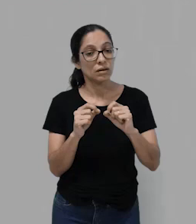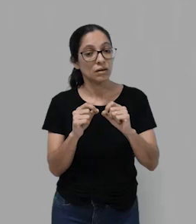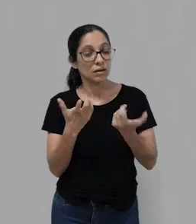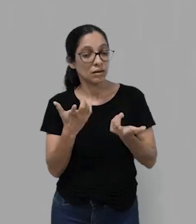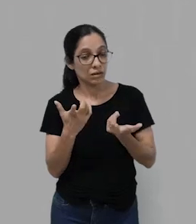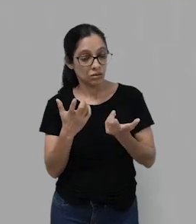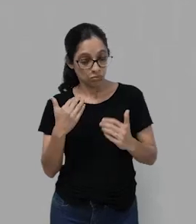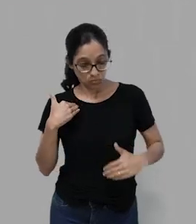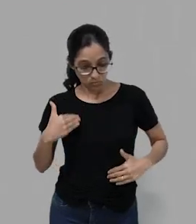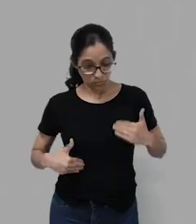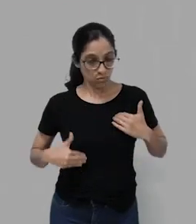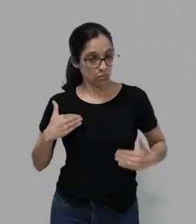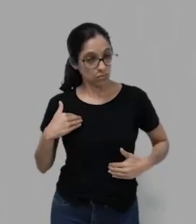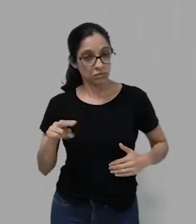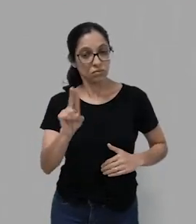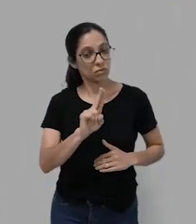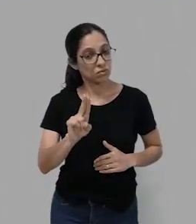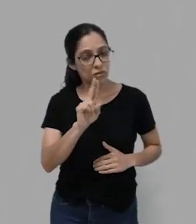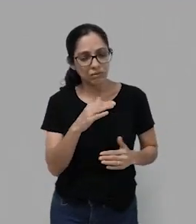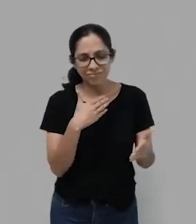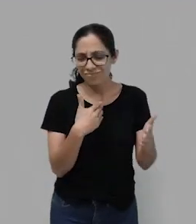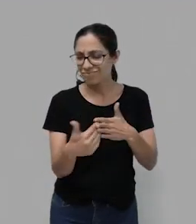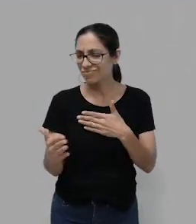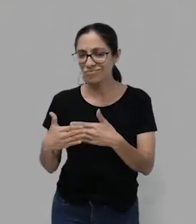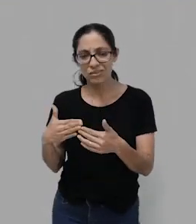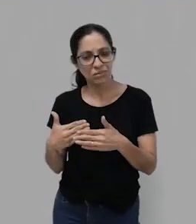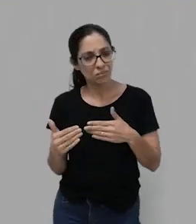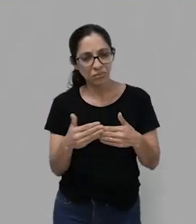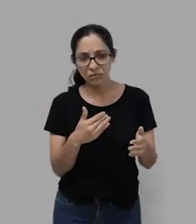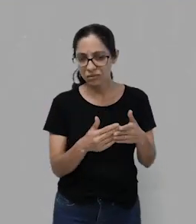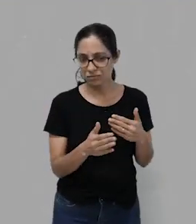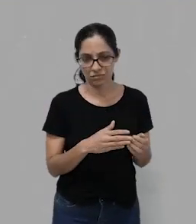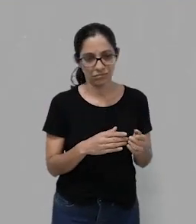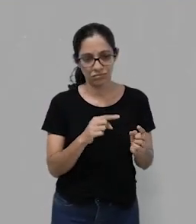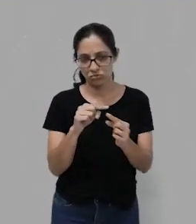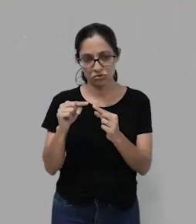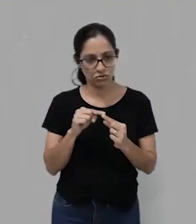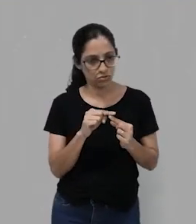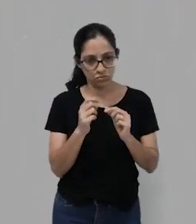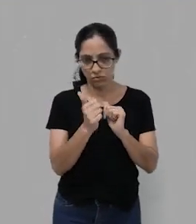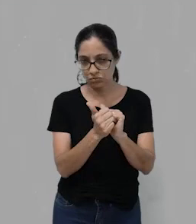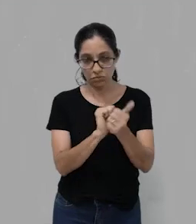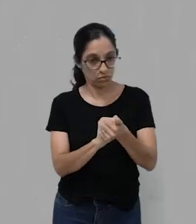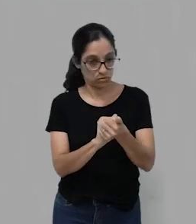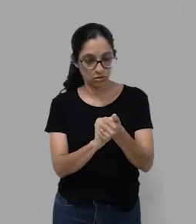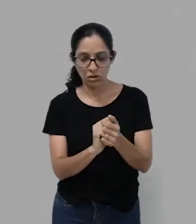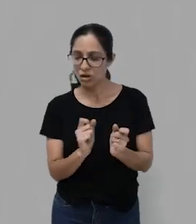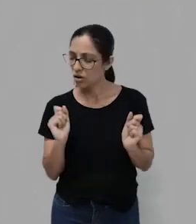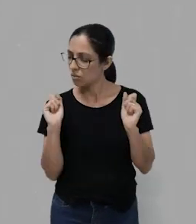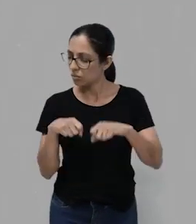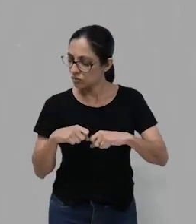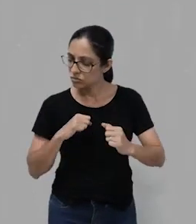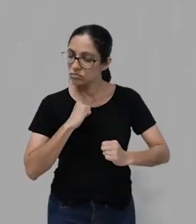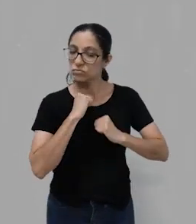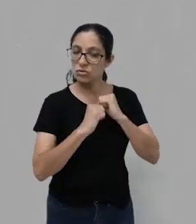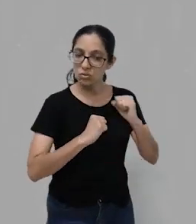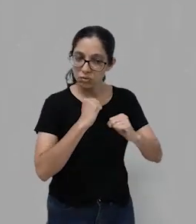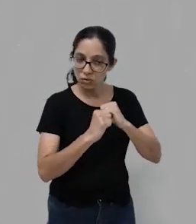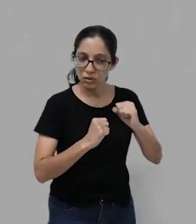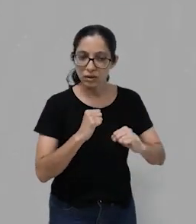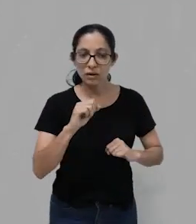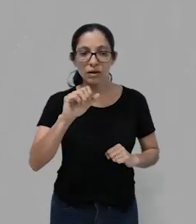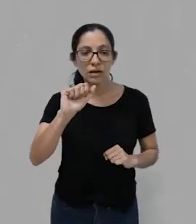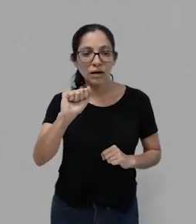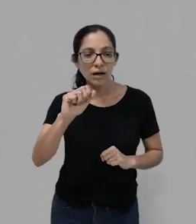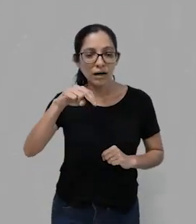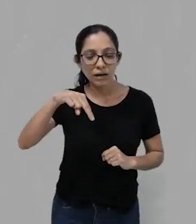que o corpo vai utilizar independe da modalidade esportiva. Eu posso correr de forma anaeróbica, eu posso